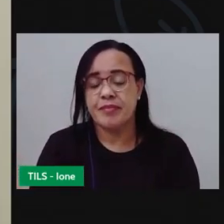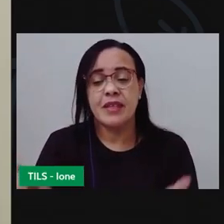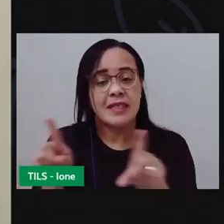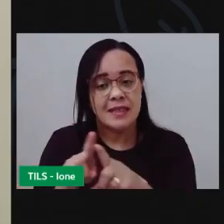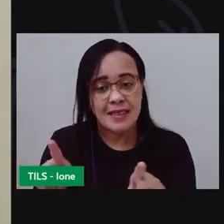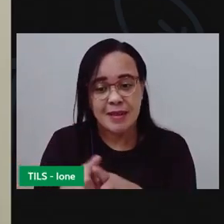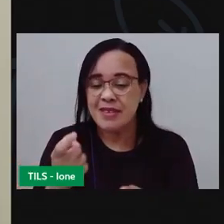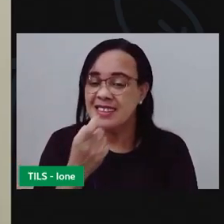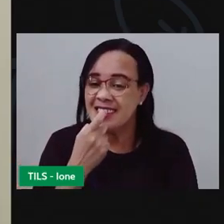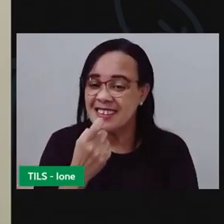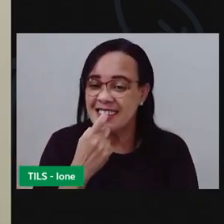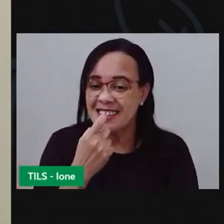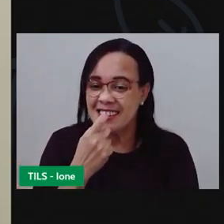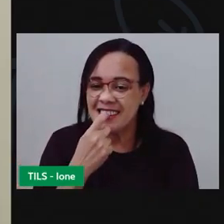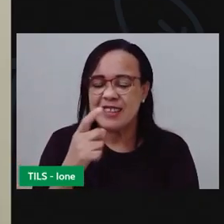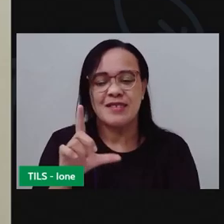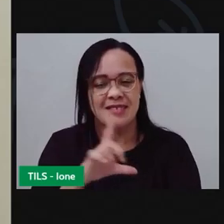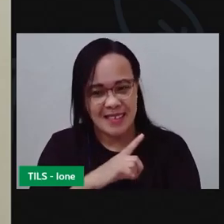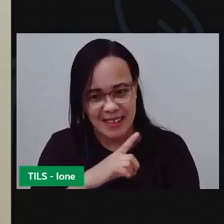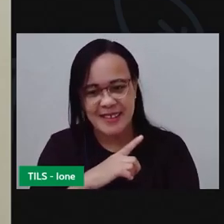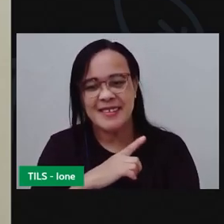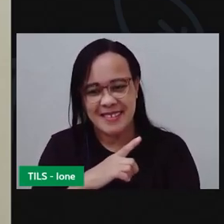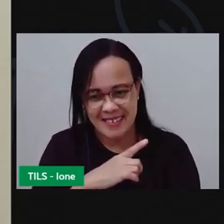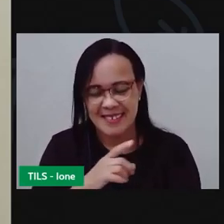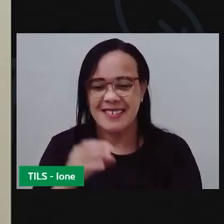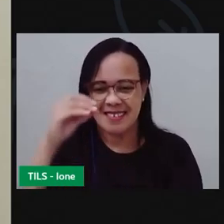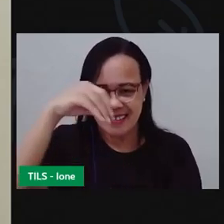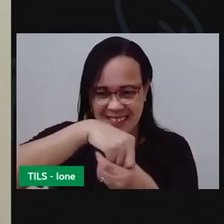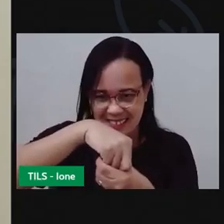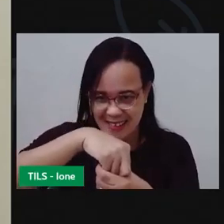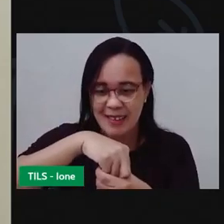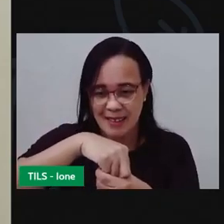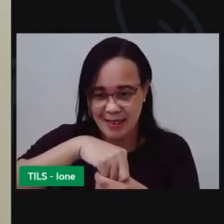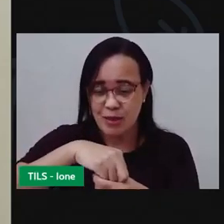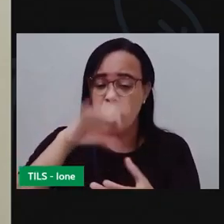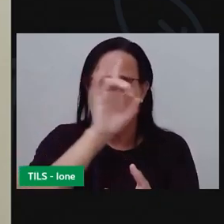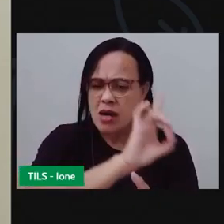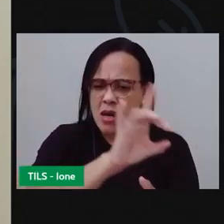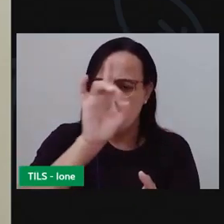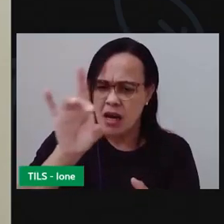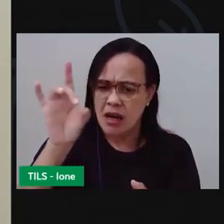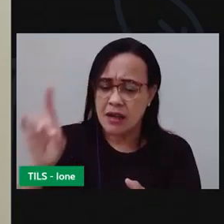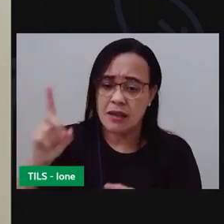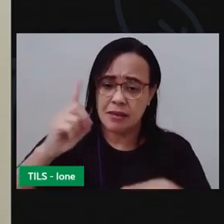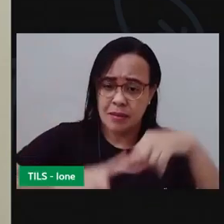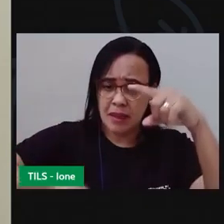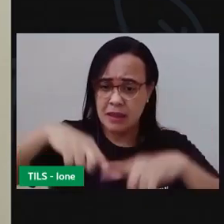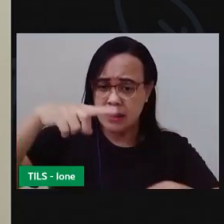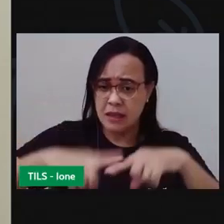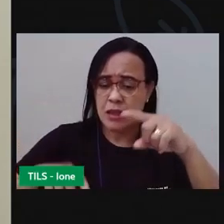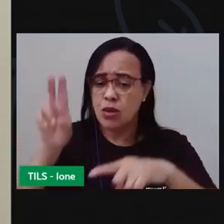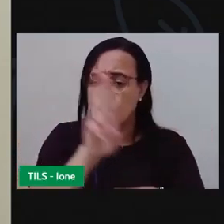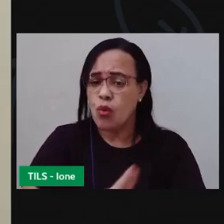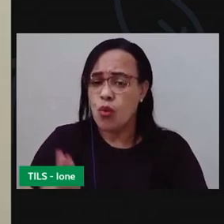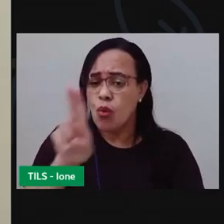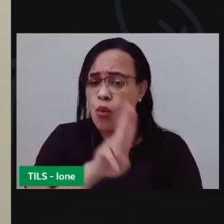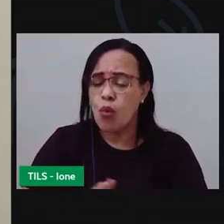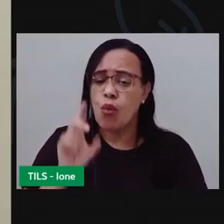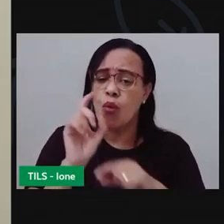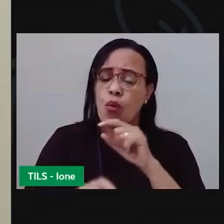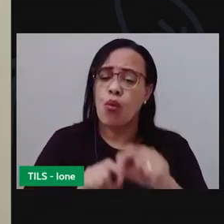e também com plástico. Vimos que cada material utiliza,